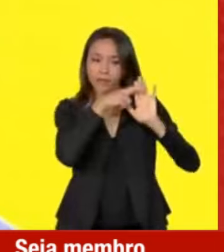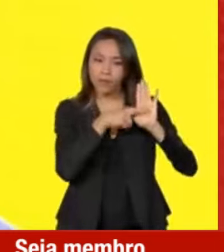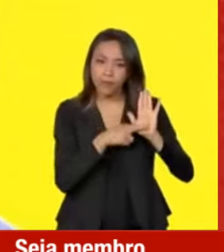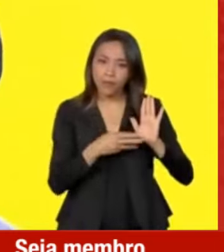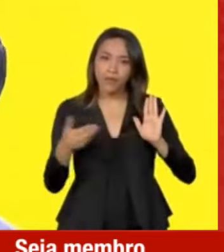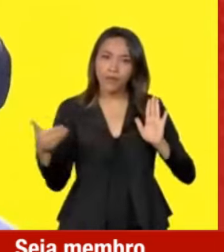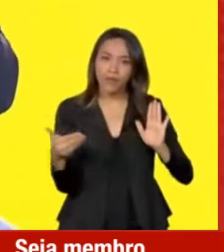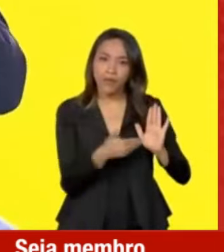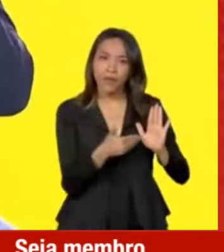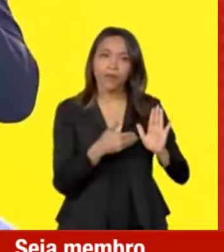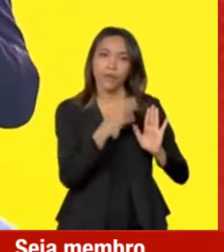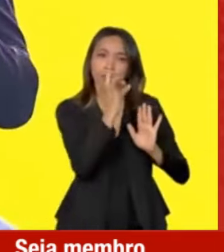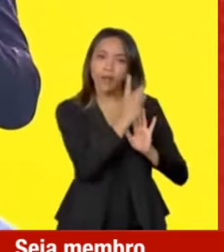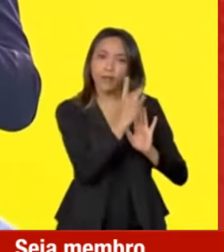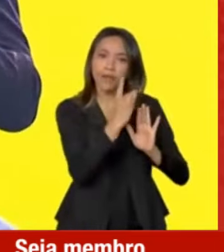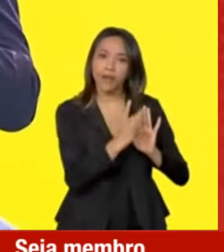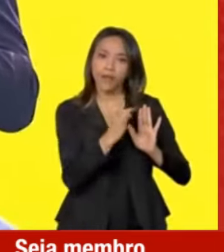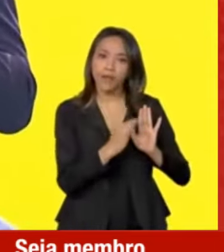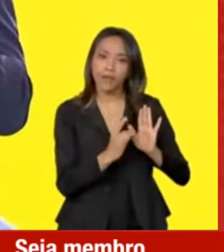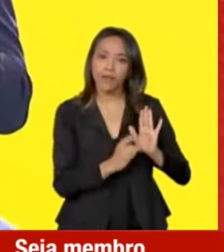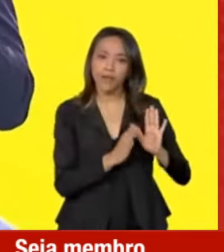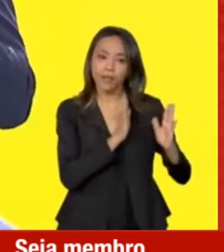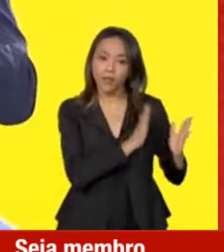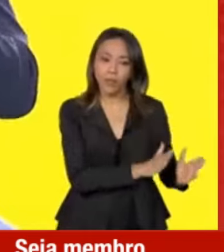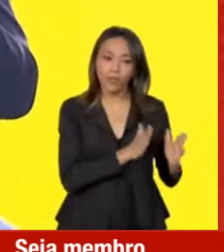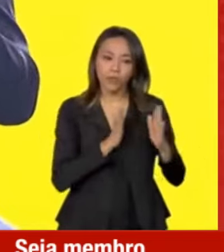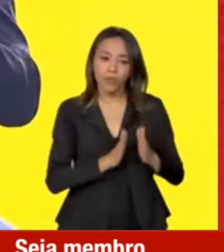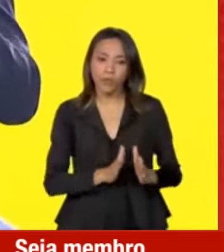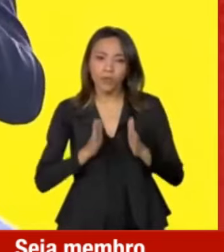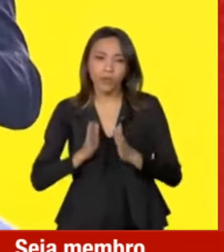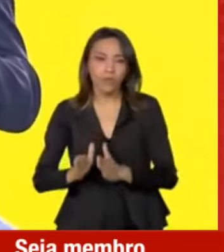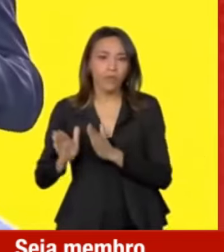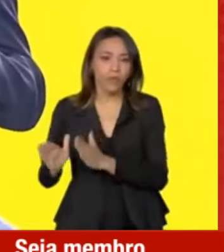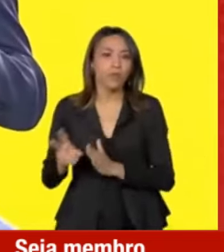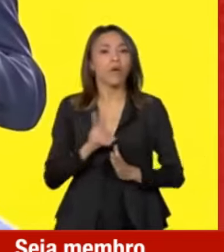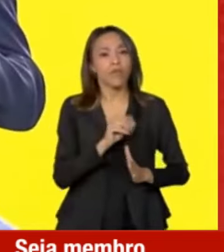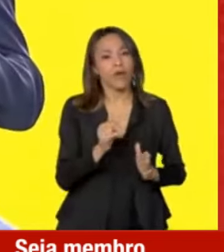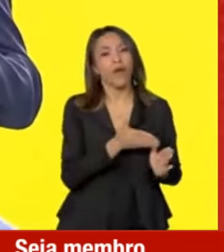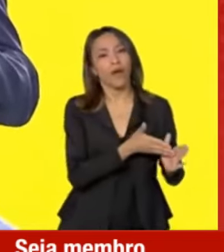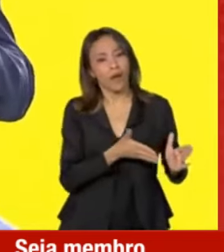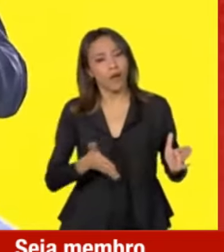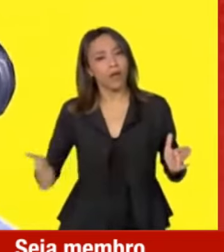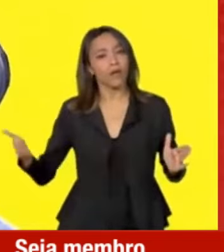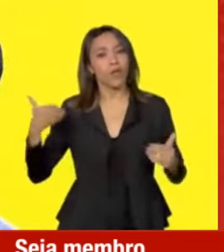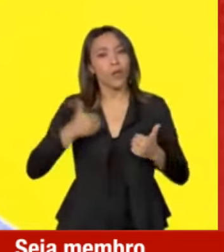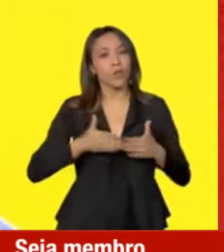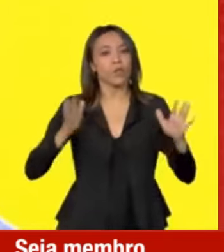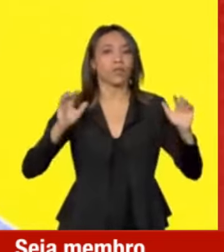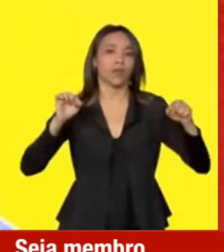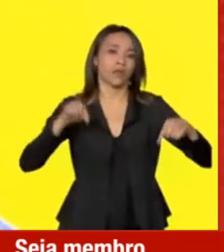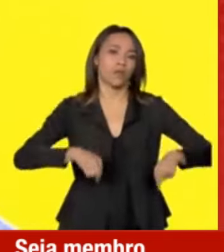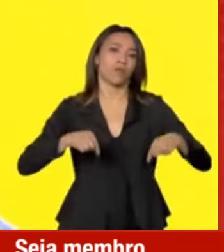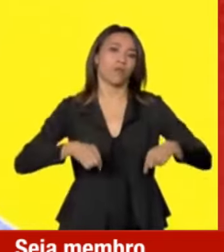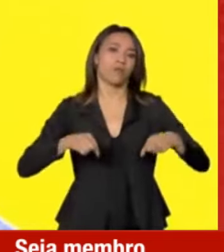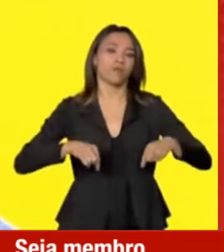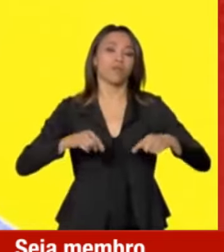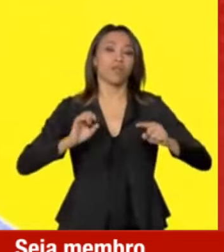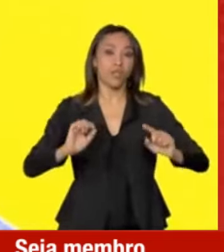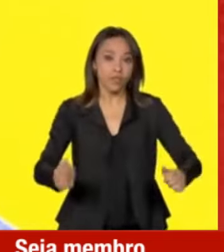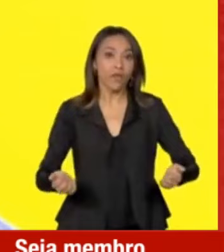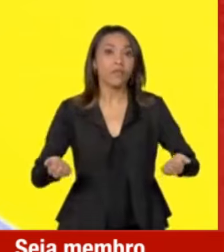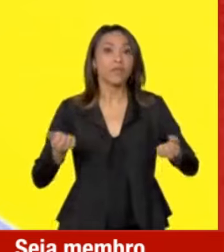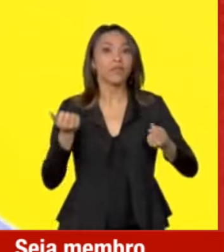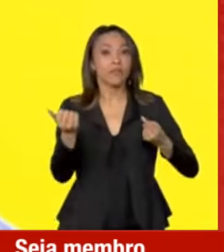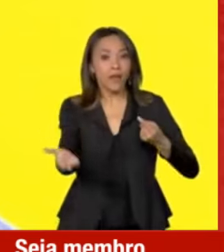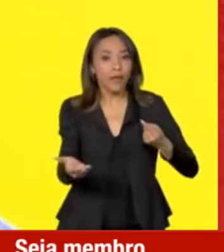amplas, cada uma tem uma fase de maturação, mas todas elas vão se desenvolver a partir de hoje e elas vão sendo entregues à medida